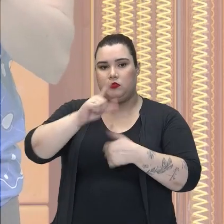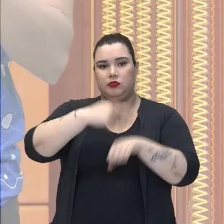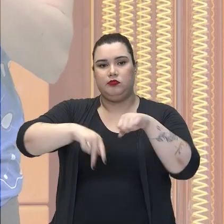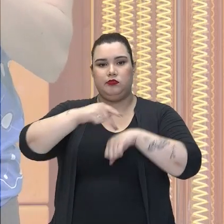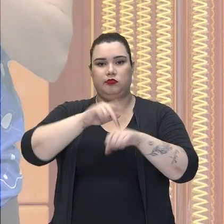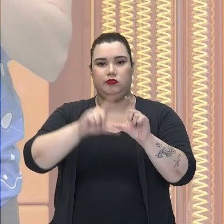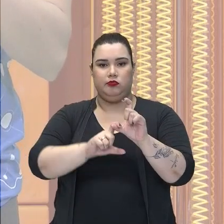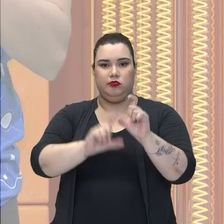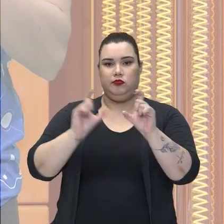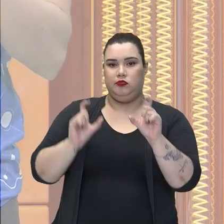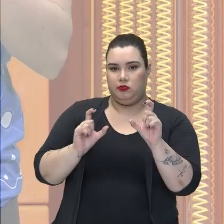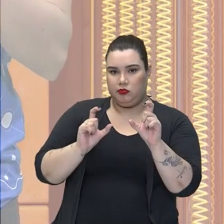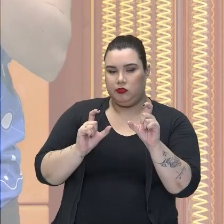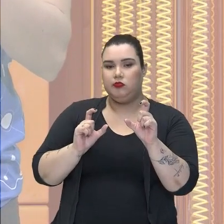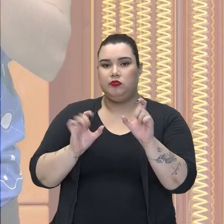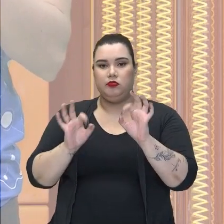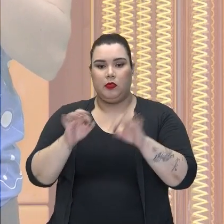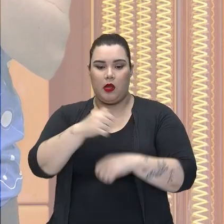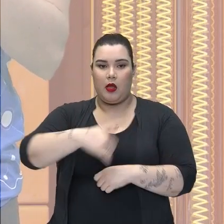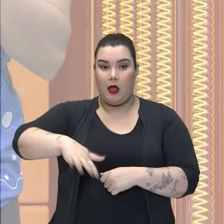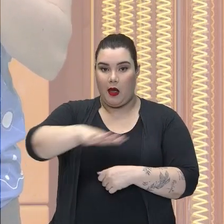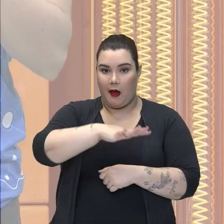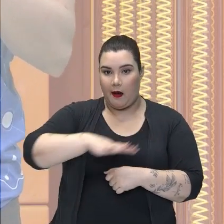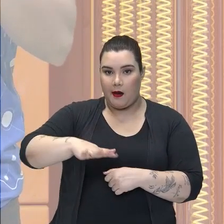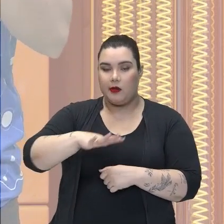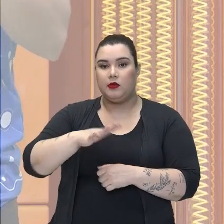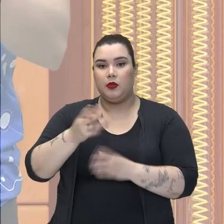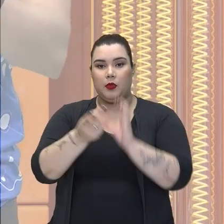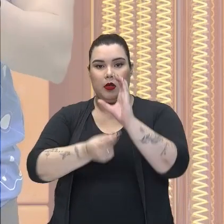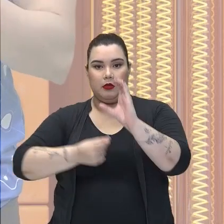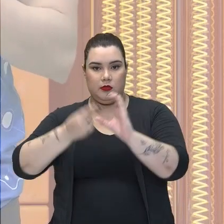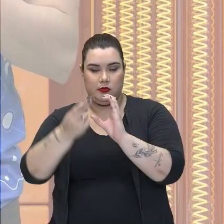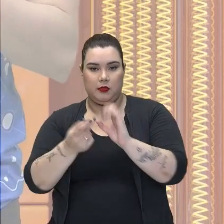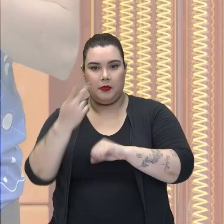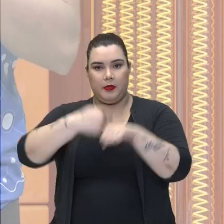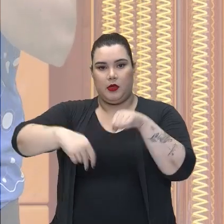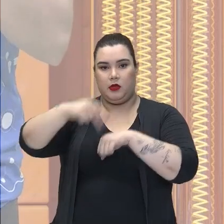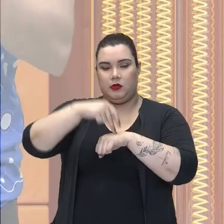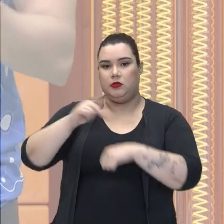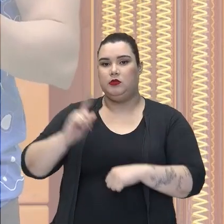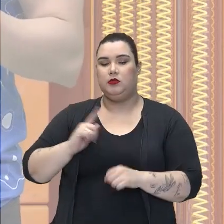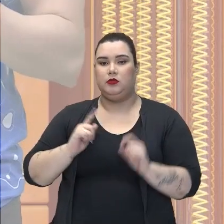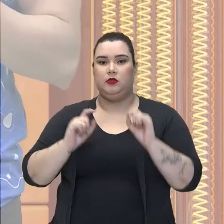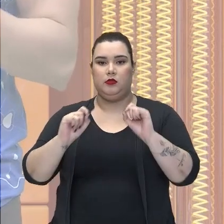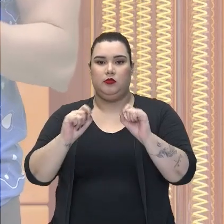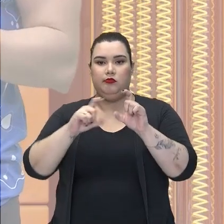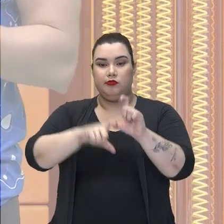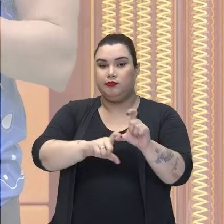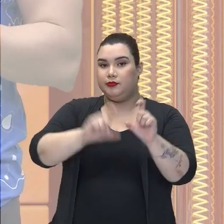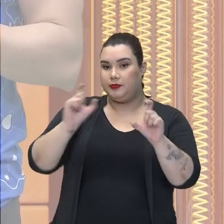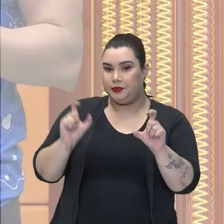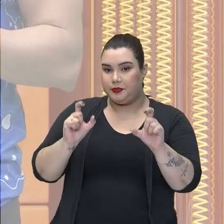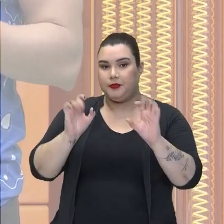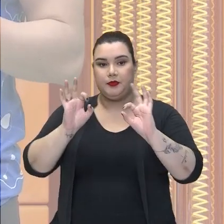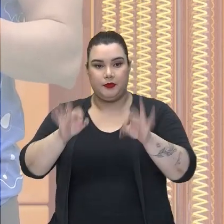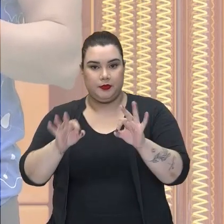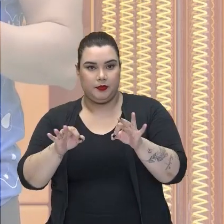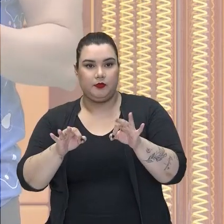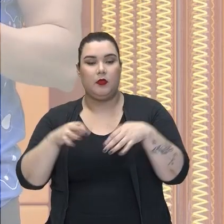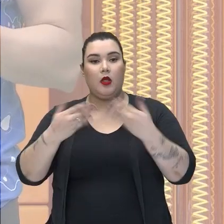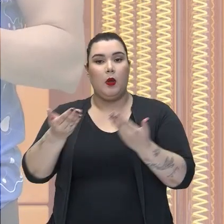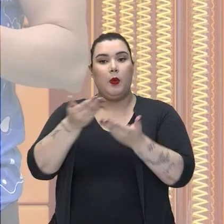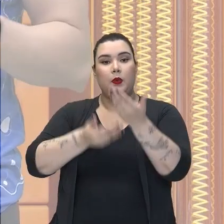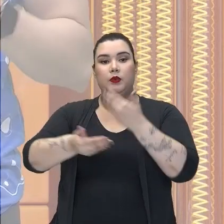agora, como uma área de periferia do capitalismo, agora com países ali se tornando independentes, certo?